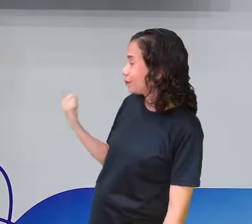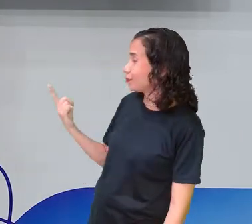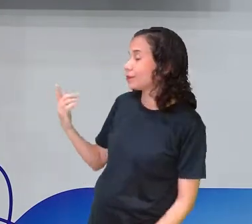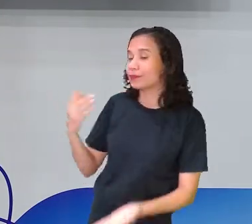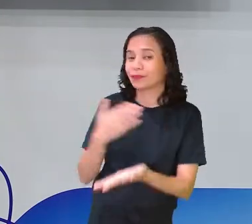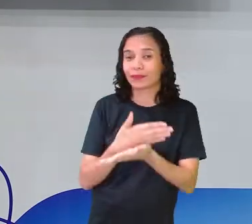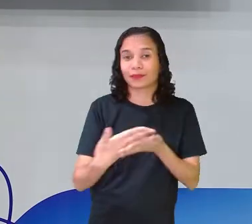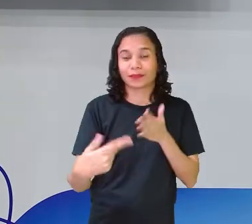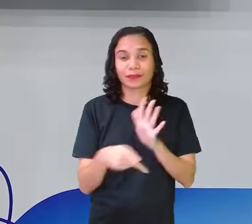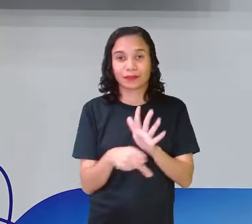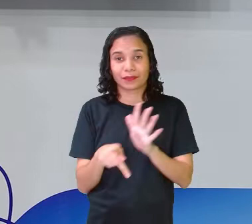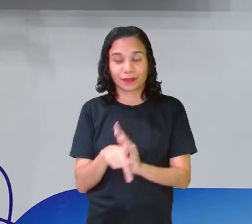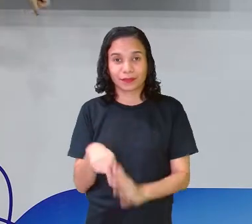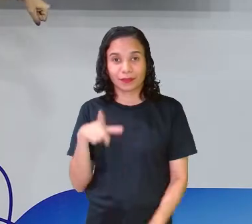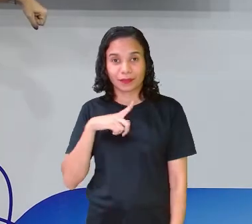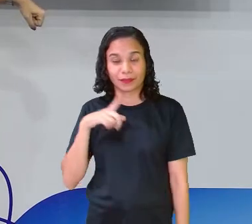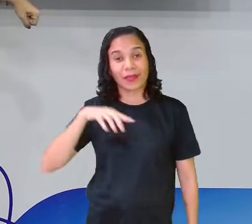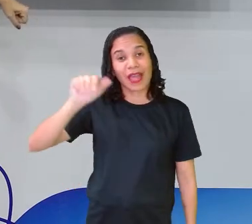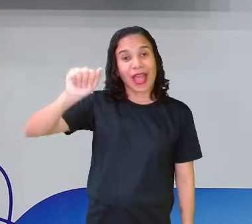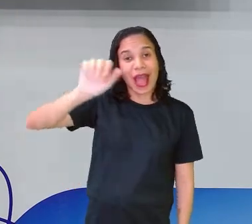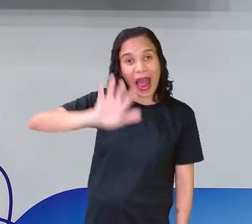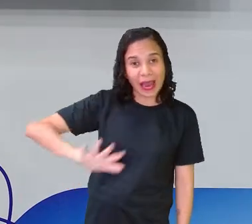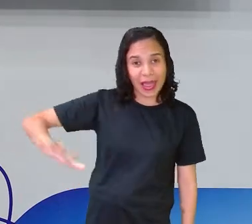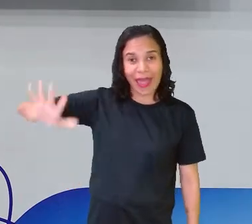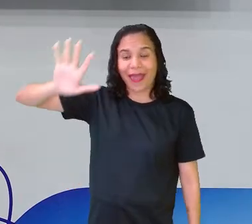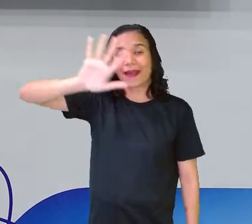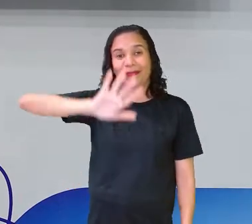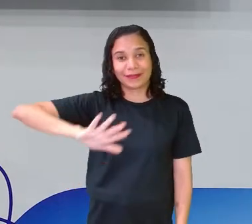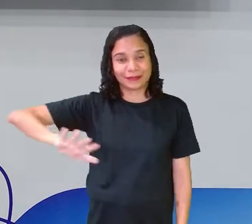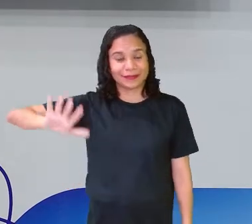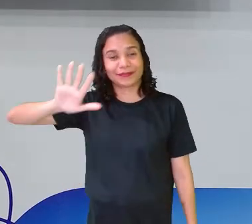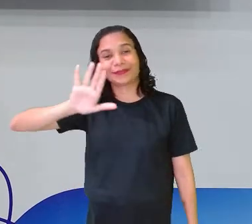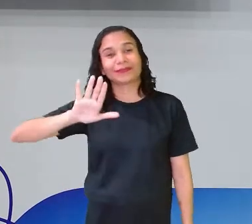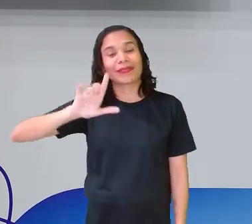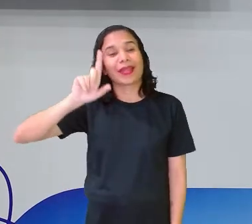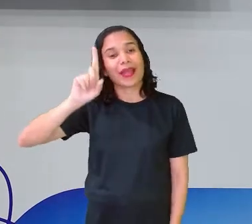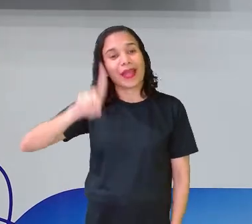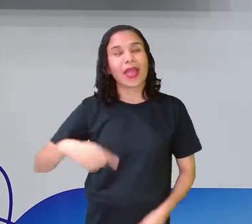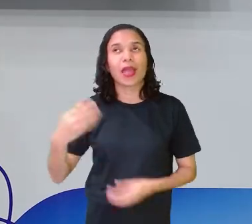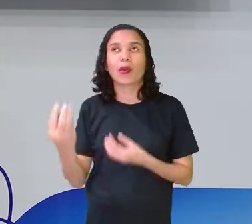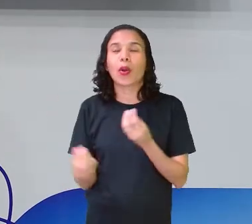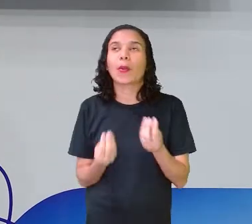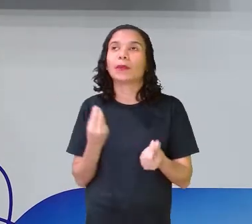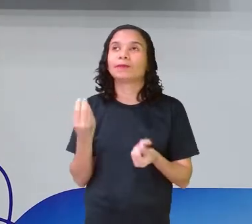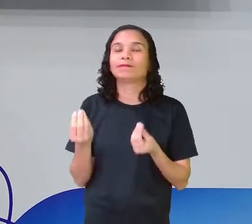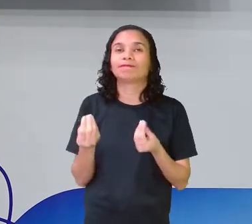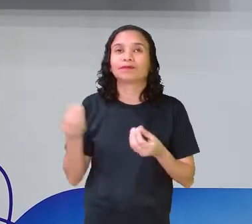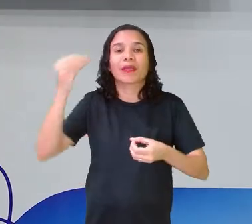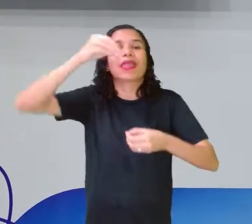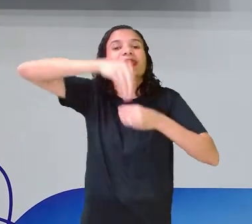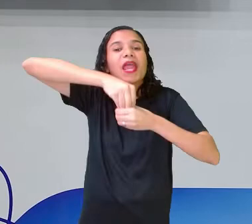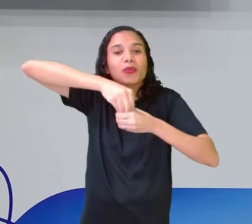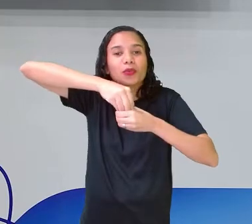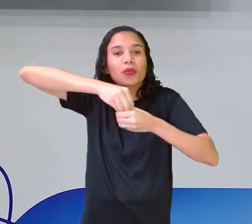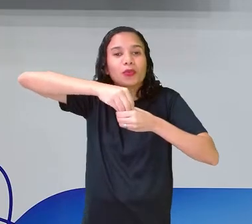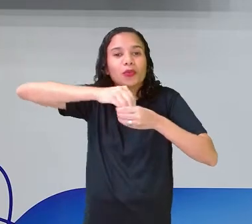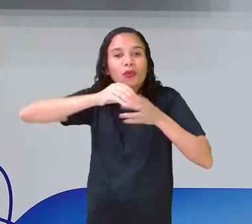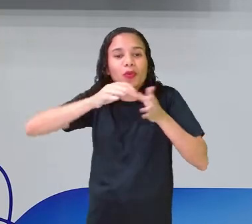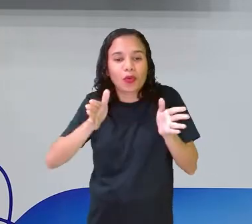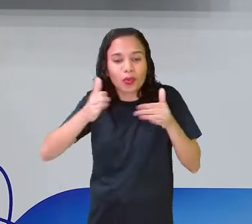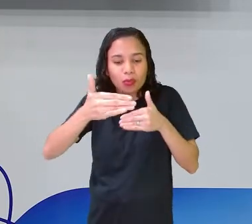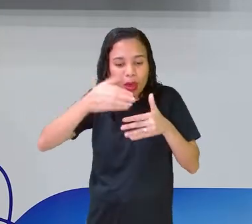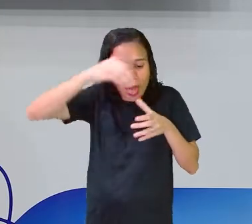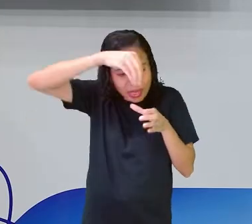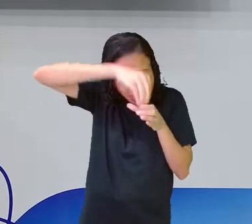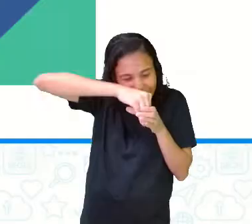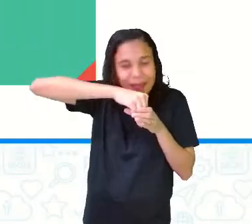vou entrar na nossa área, que é a parte, vamos dizer assim, de dentro da minha